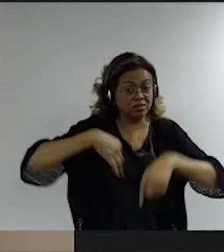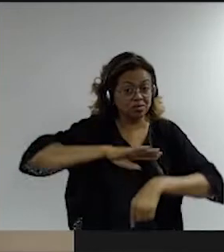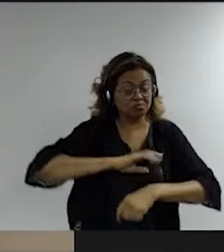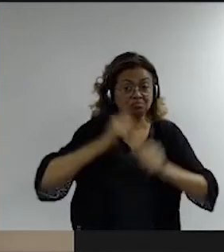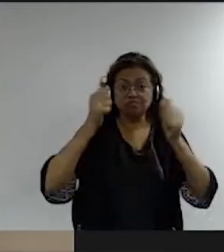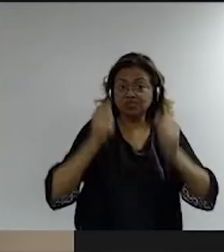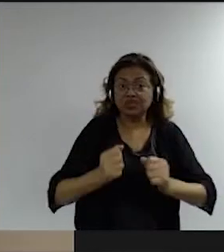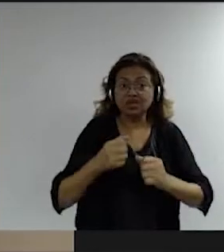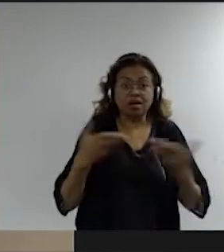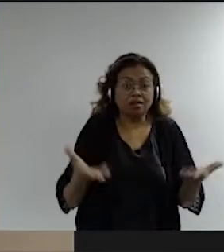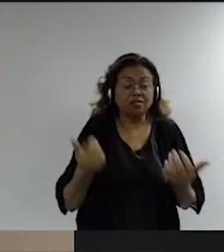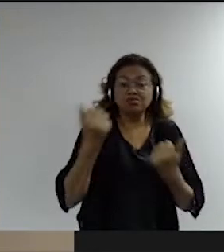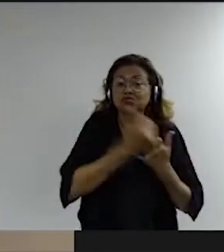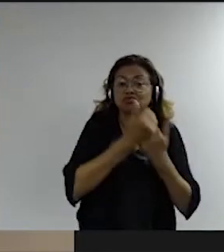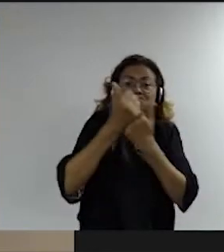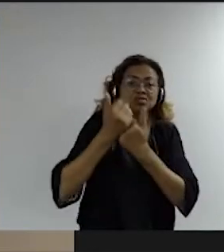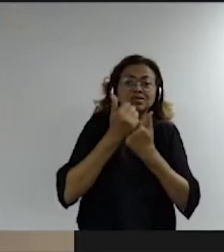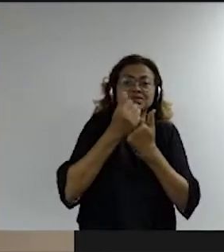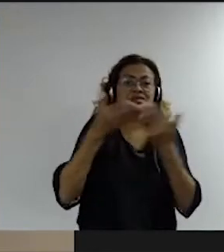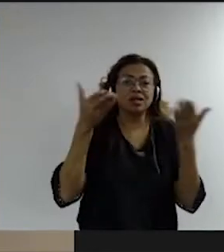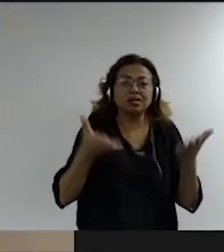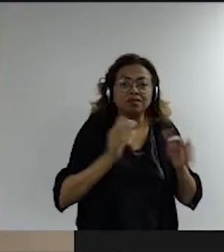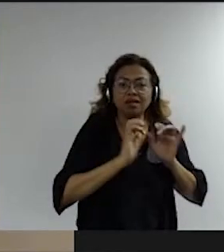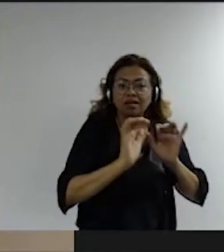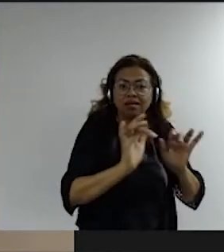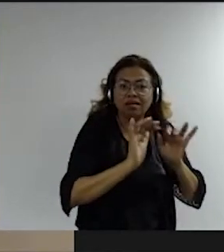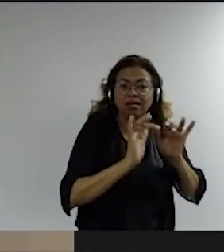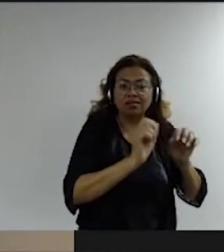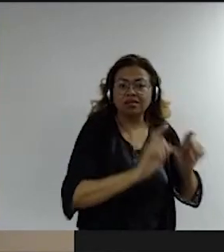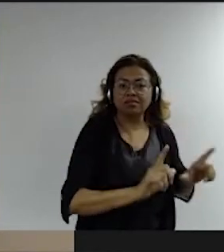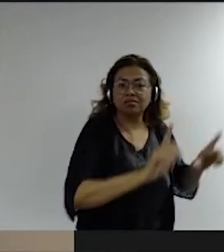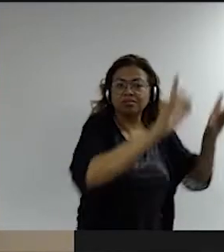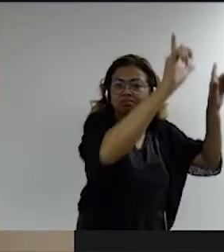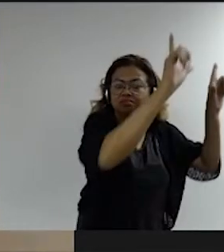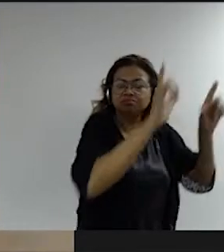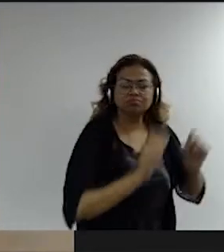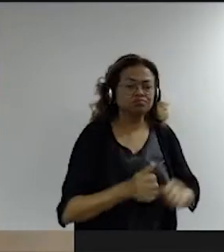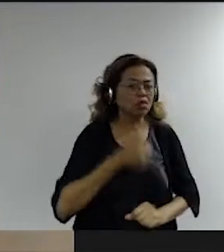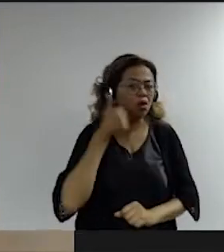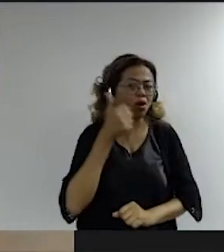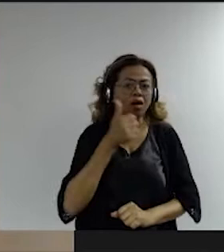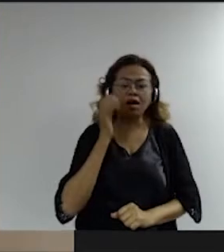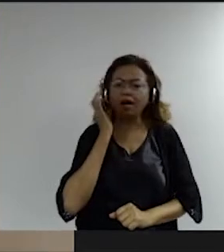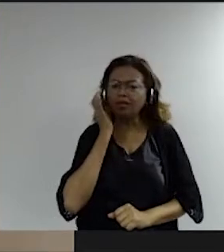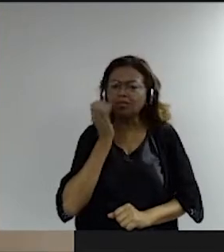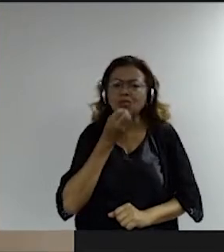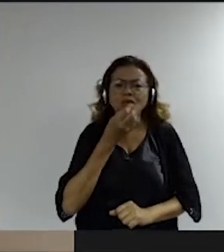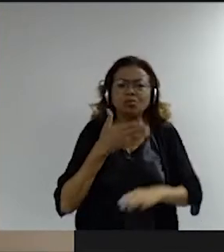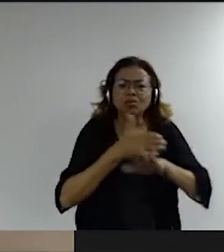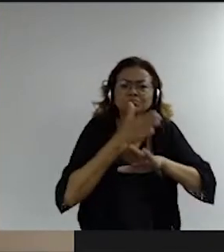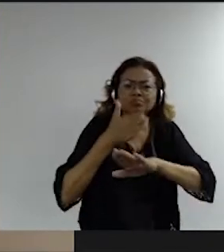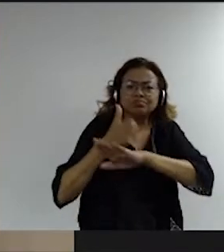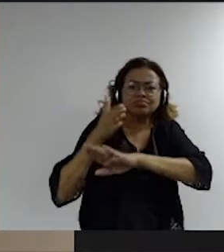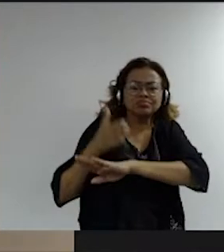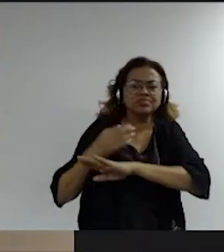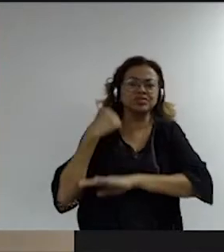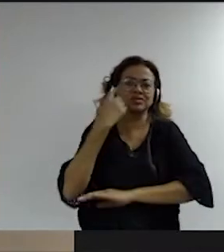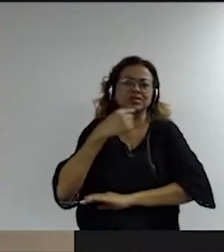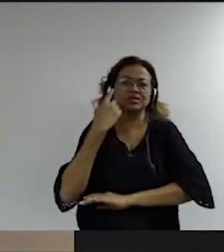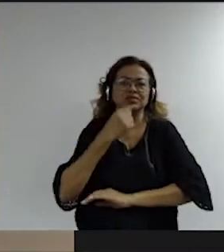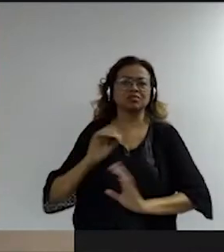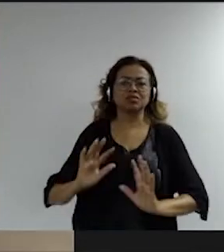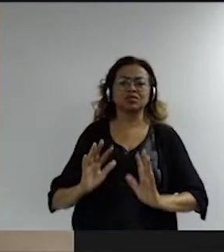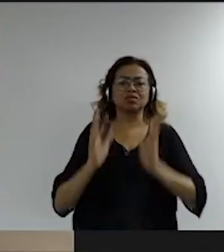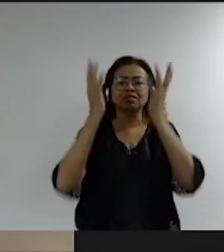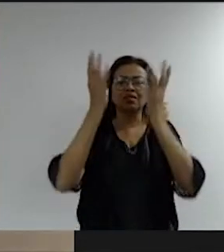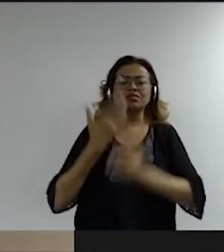poder substituir o meio eletrônico, o meio digital, como meio de acesso da advocacia aos eventos.